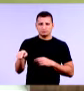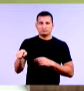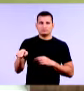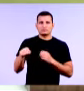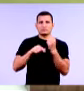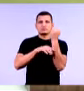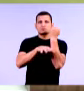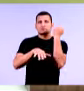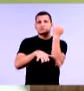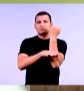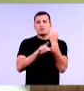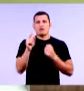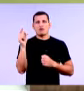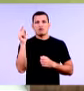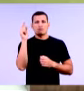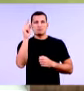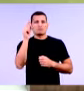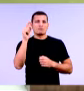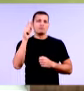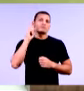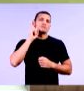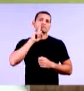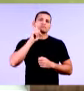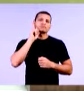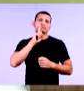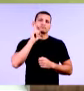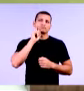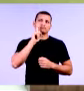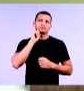lá nos Estados Unidos, na costa oeste dos Estados Unidos,